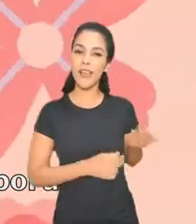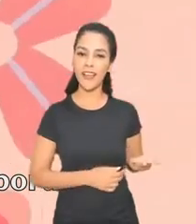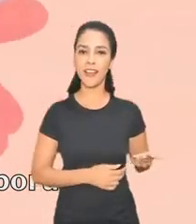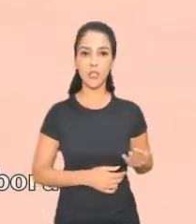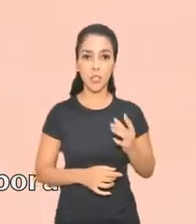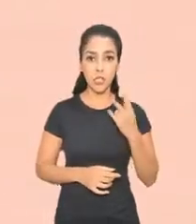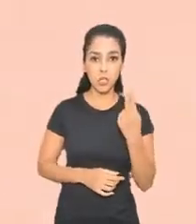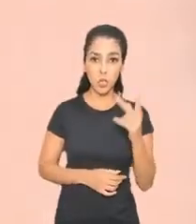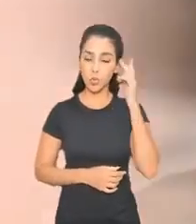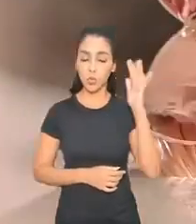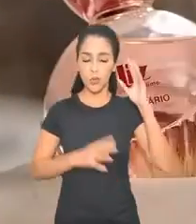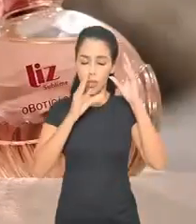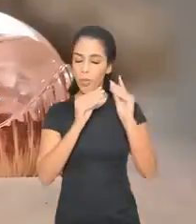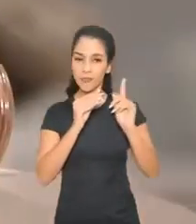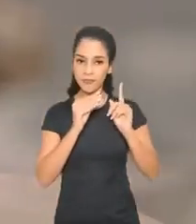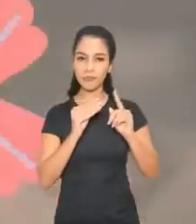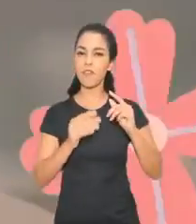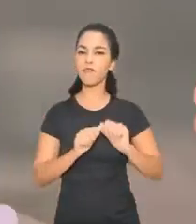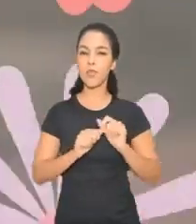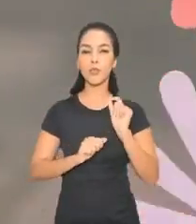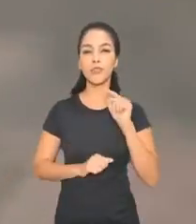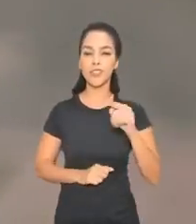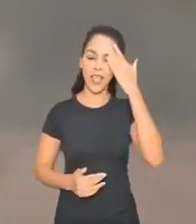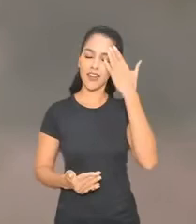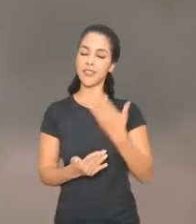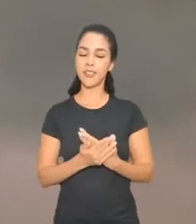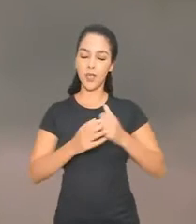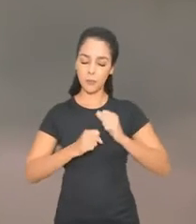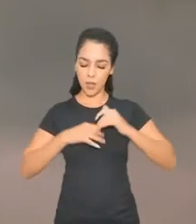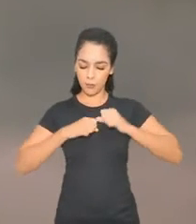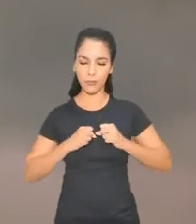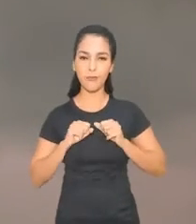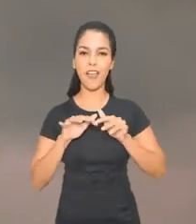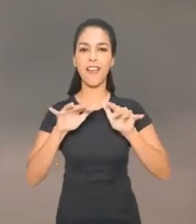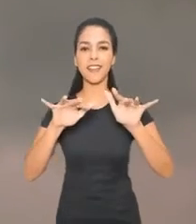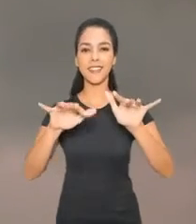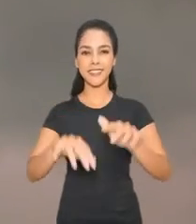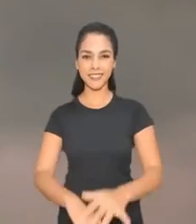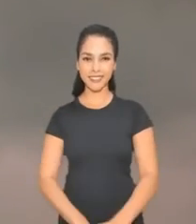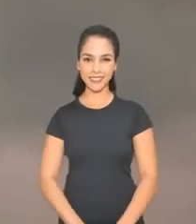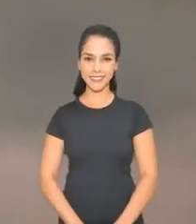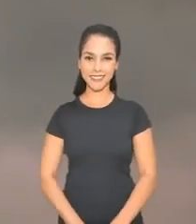não deixe ele ir embora. Faça o que acredite e te fascina, jogando esse seu brilho de dentro pra fora.